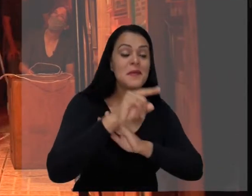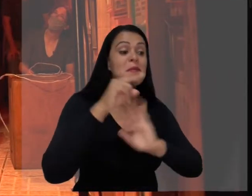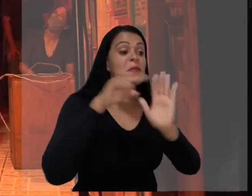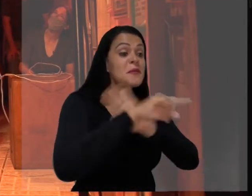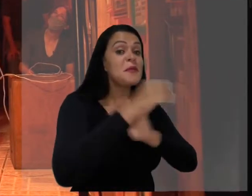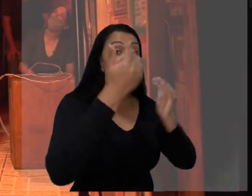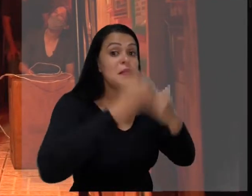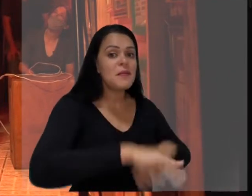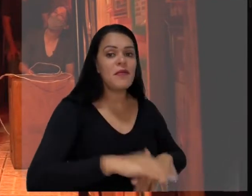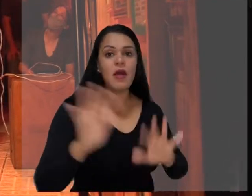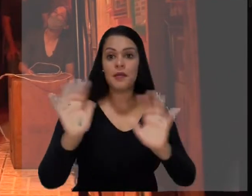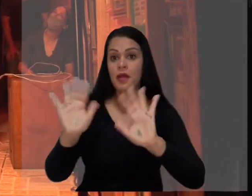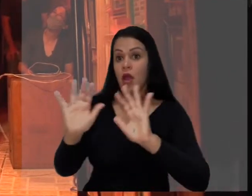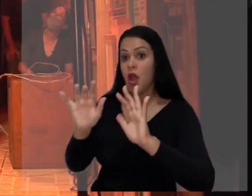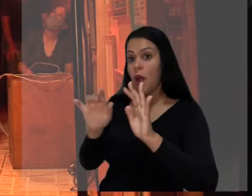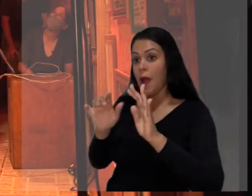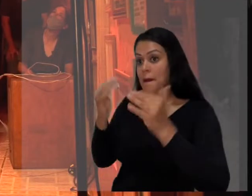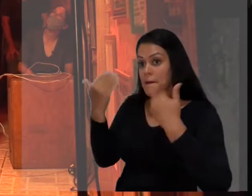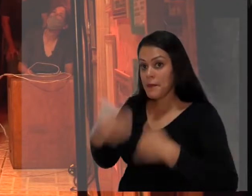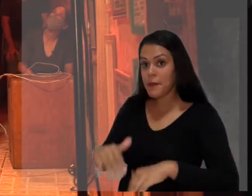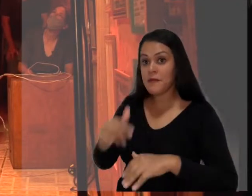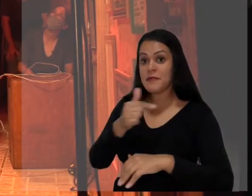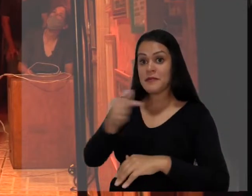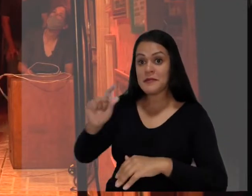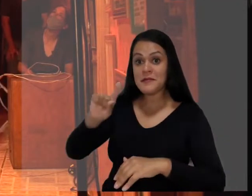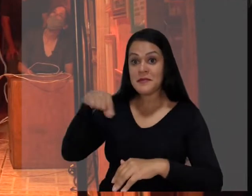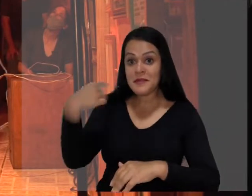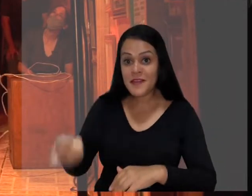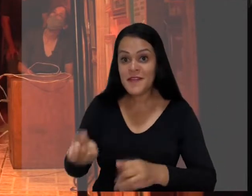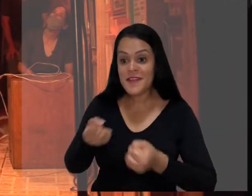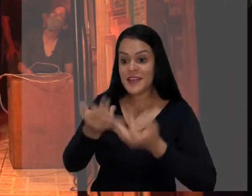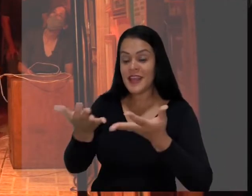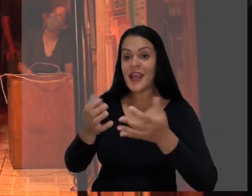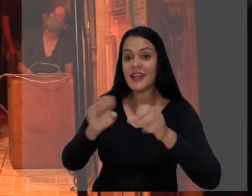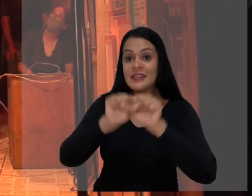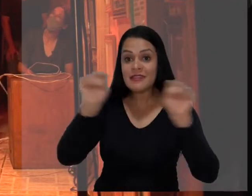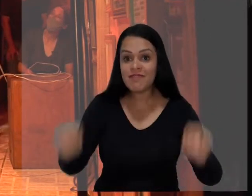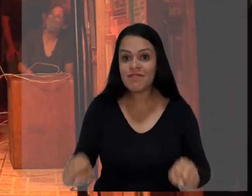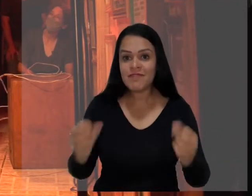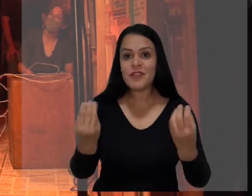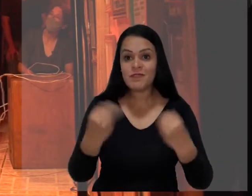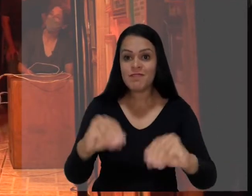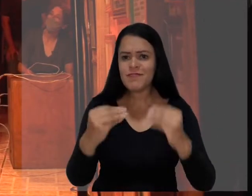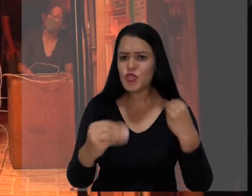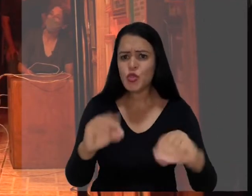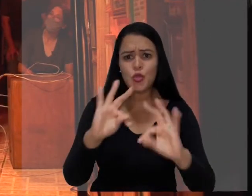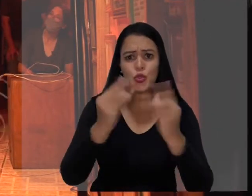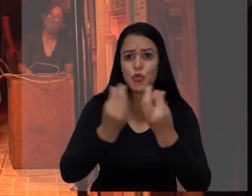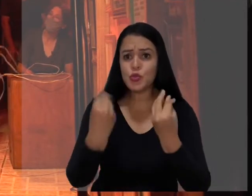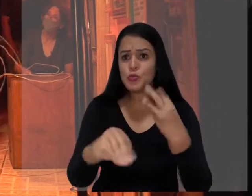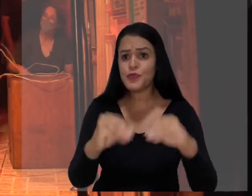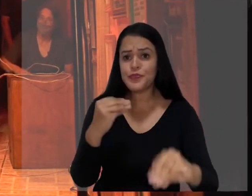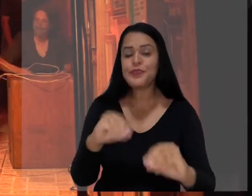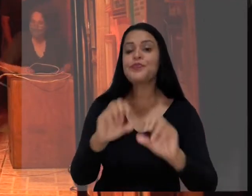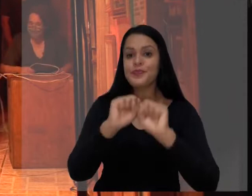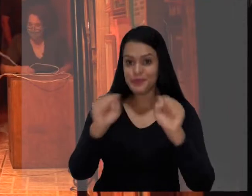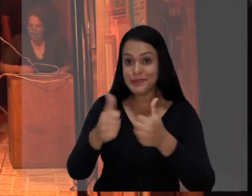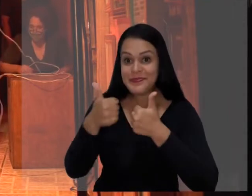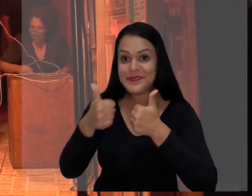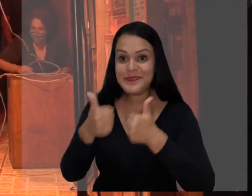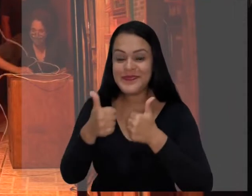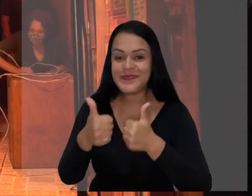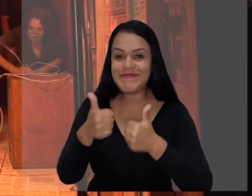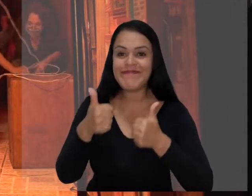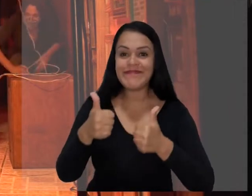professora. Gente, a prova eu vou entregar semana que vem. Vai estar tudo no sistema, gente. A prova vai estar no sistema, tudo vai estar no sistema. Tá bom?